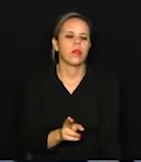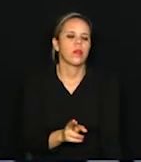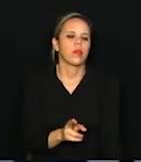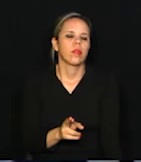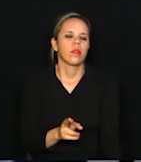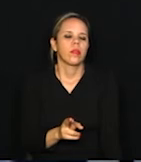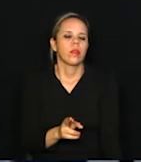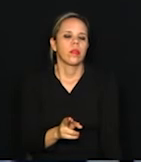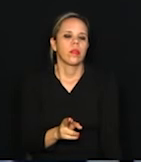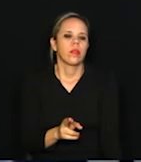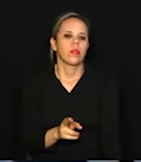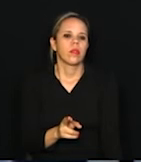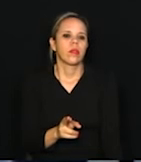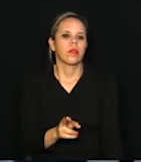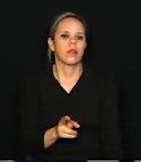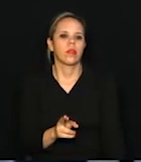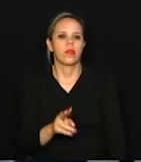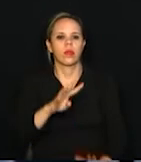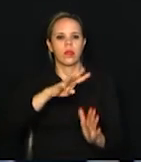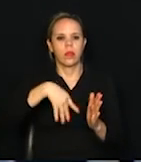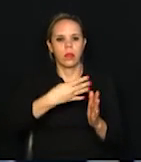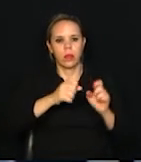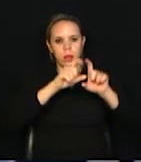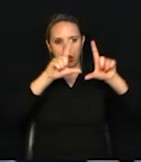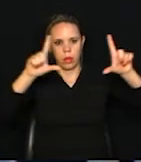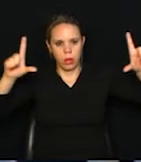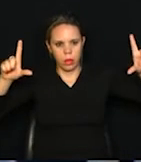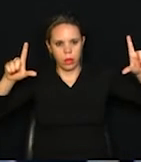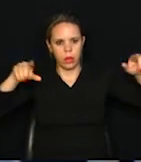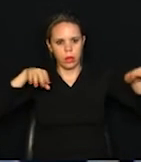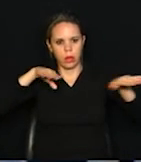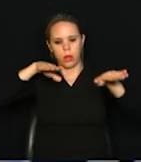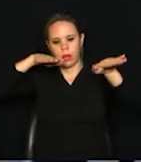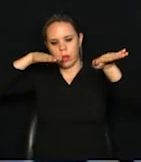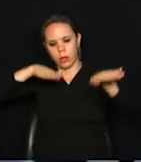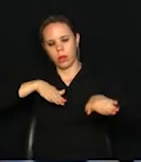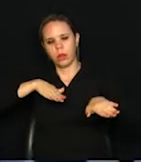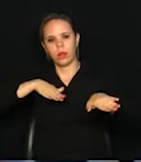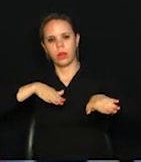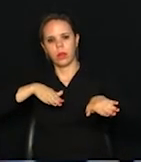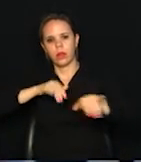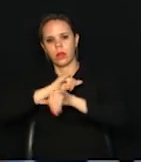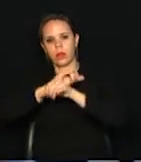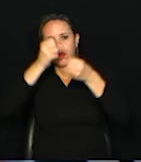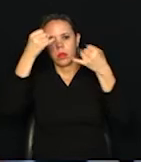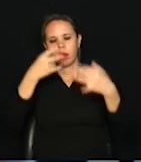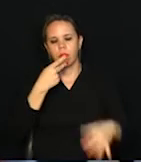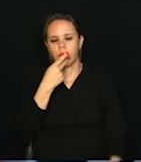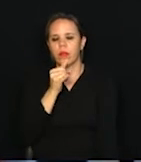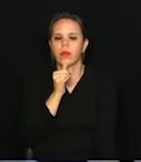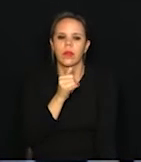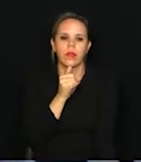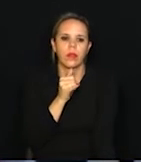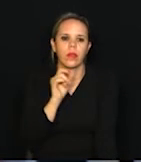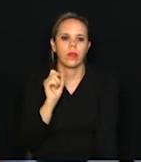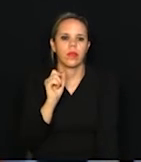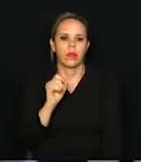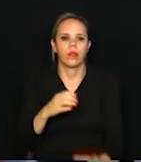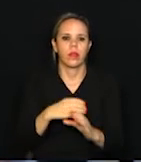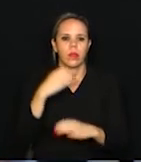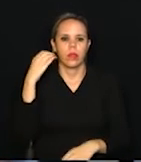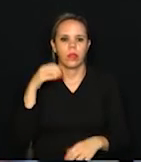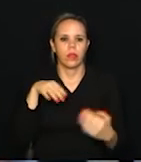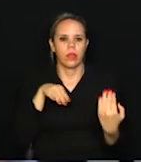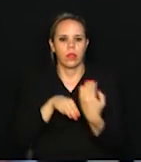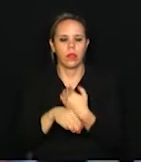responder, é a questão da sinalização das placas de estacionamento, né? Eu queria fazer uma menção para quem é da engenharia de